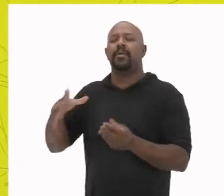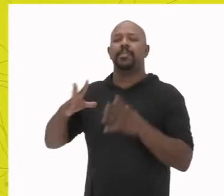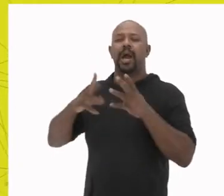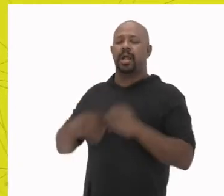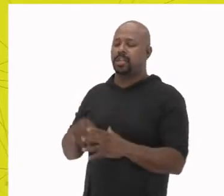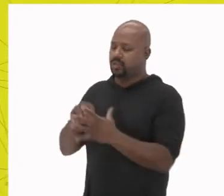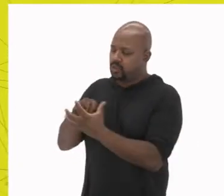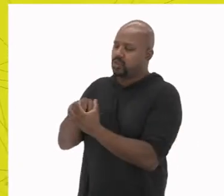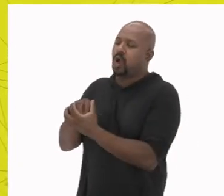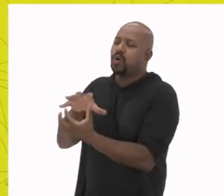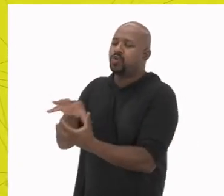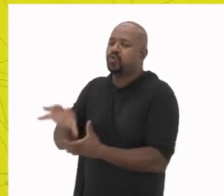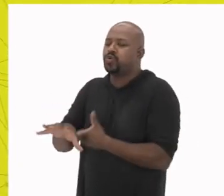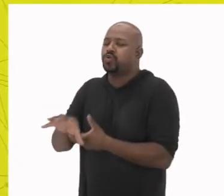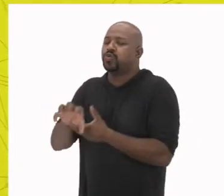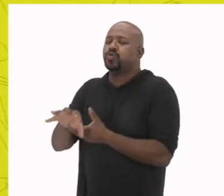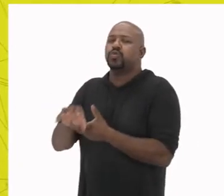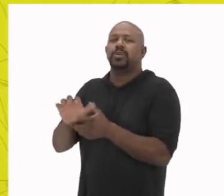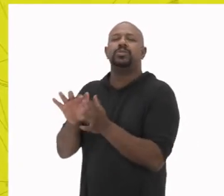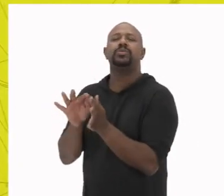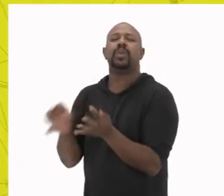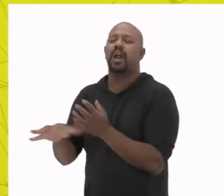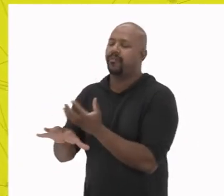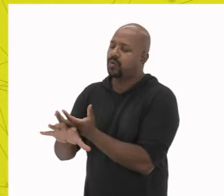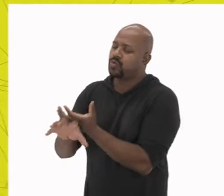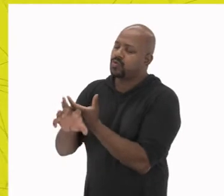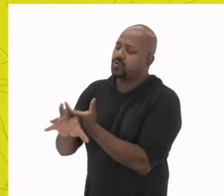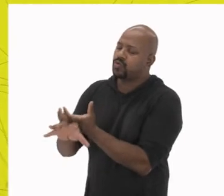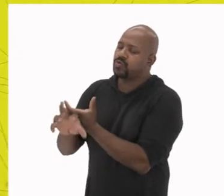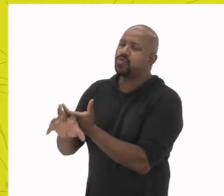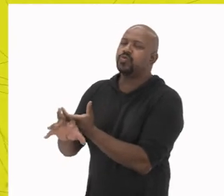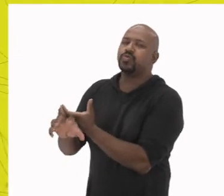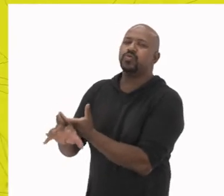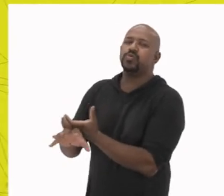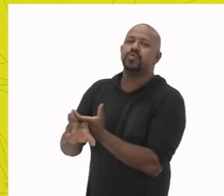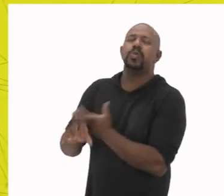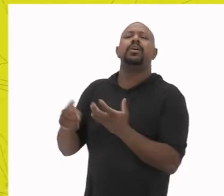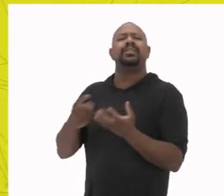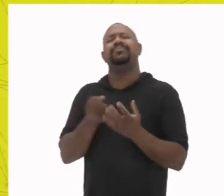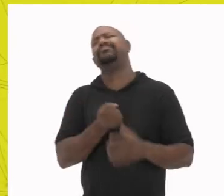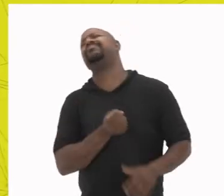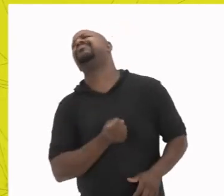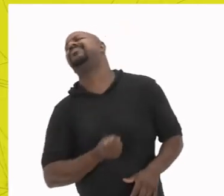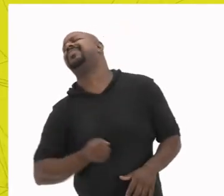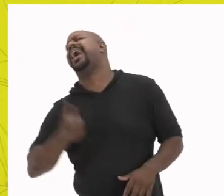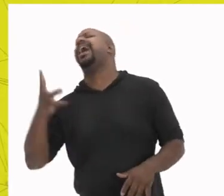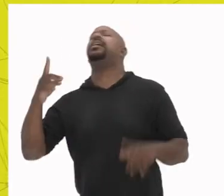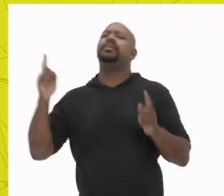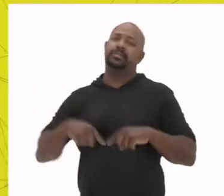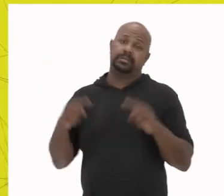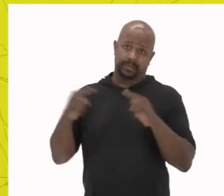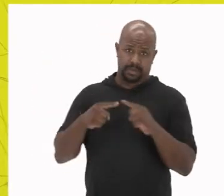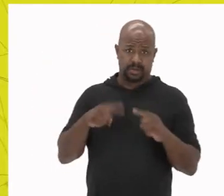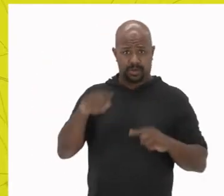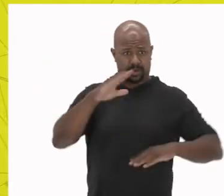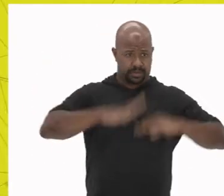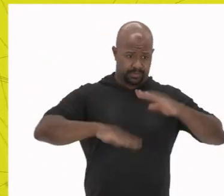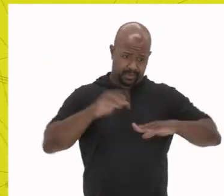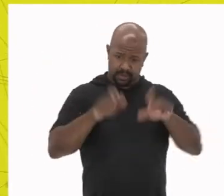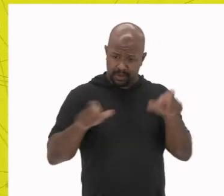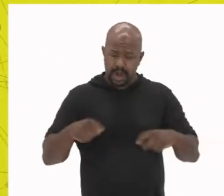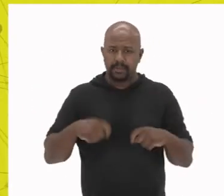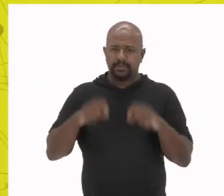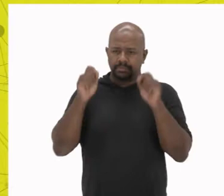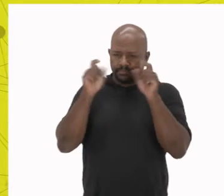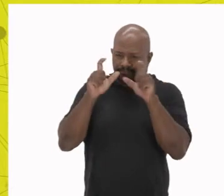a força para não danificar o objeto. Existem vários fatores de degradação de um acervo ou de um item específico.